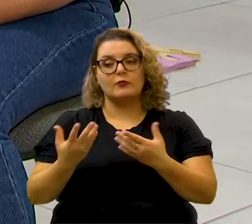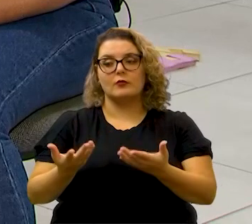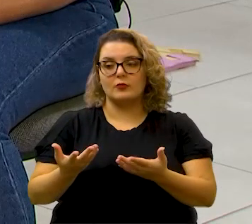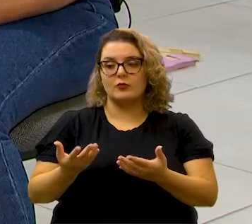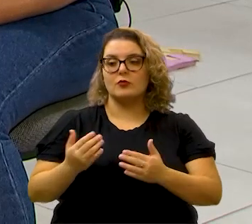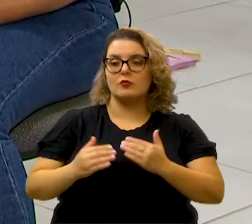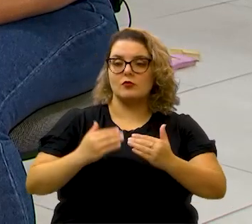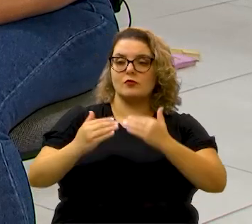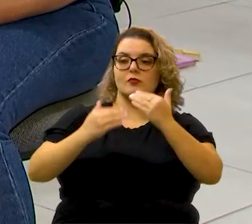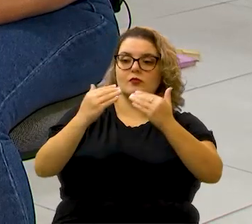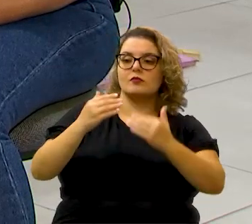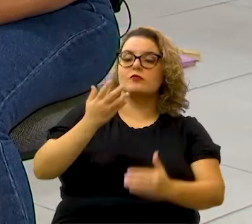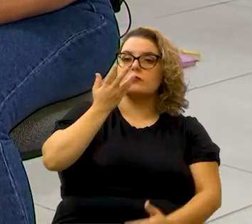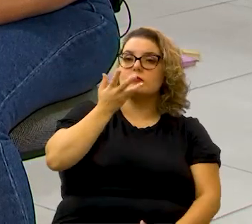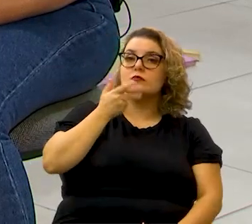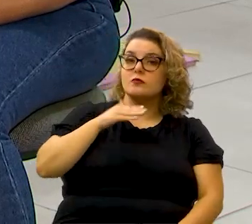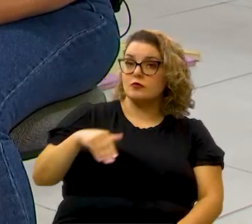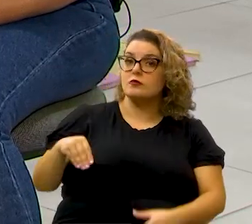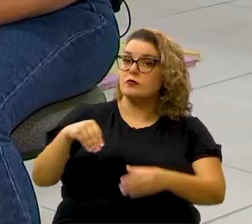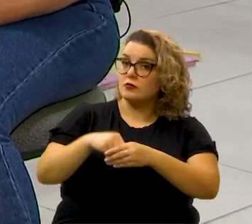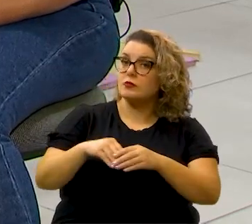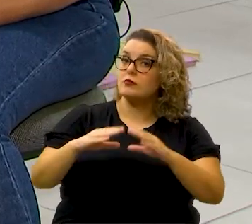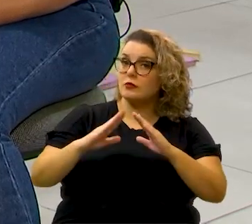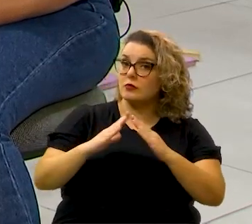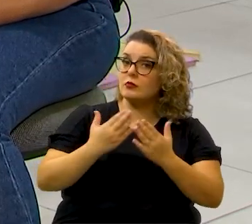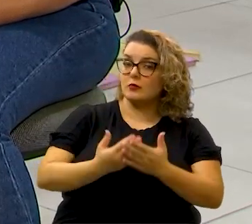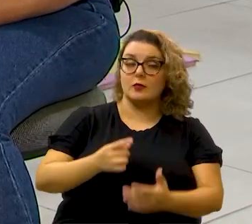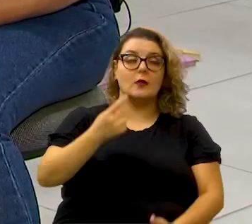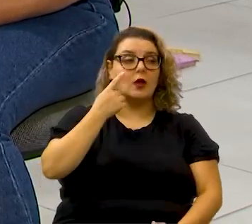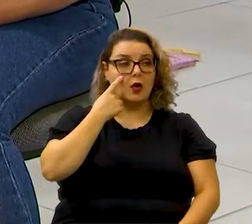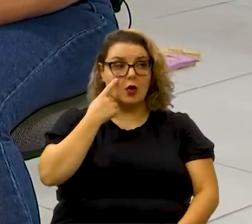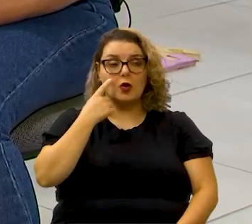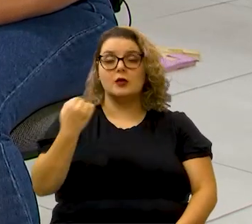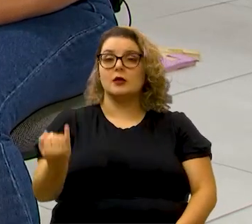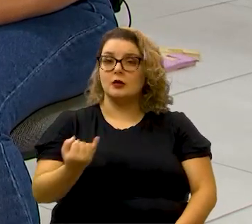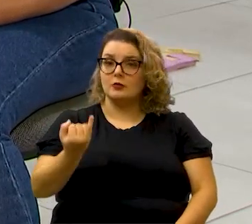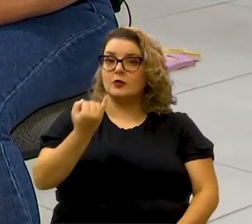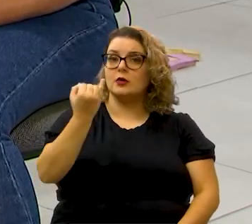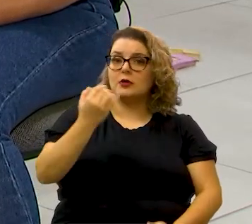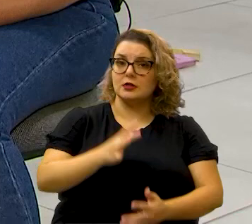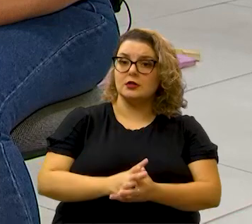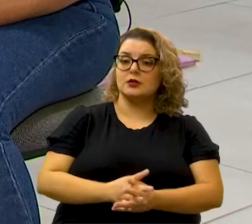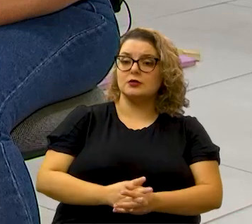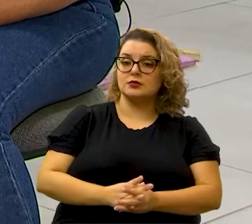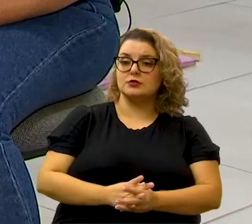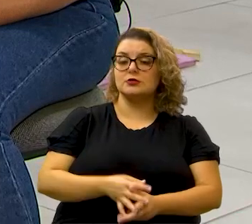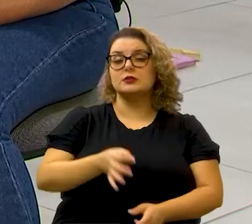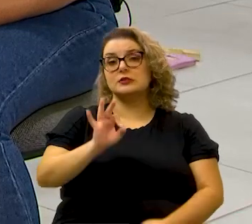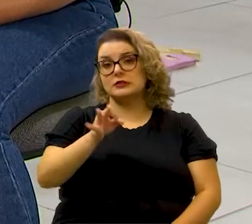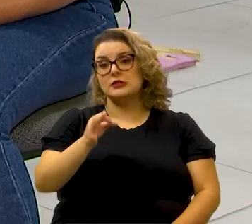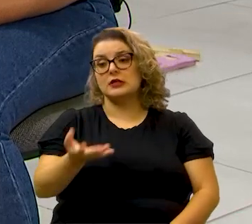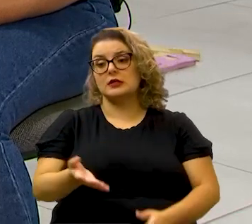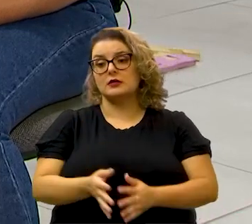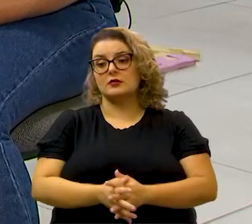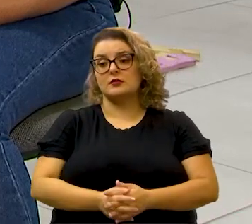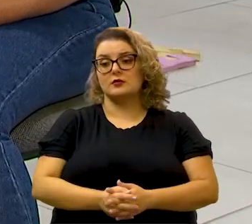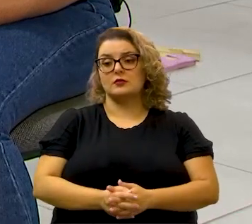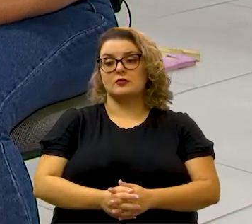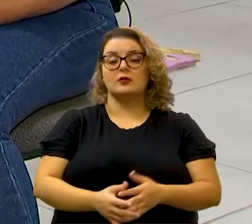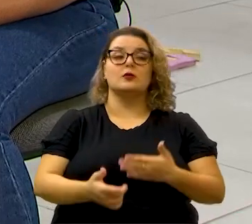haverá prejuízos no desenvolvimento dessa criança no ambiente escolar. Olha só que importante, pessoal, não é?